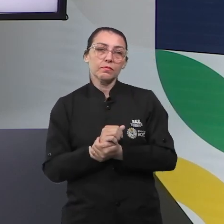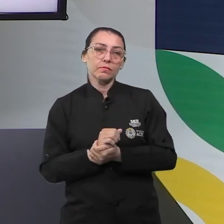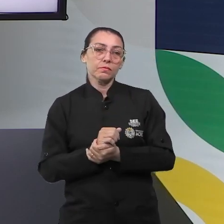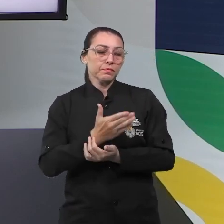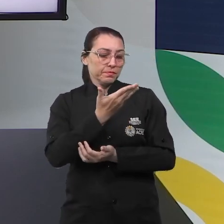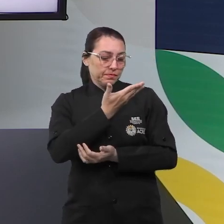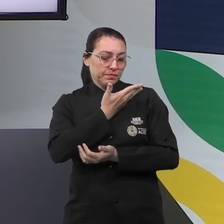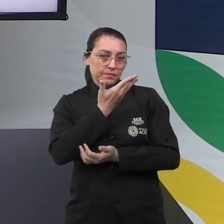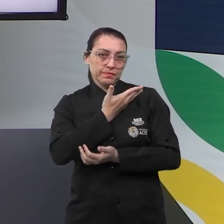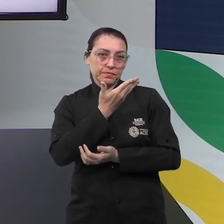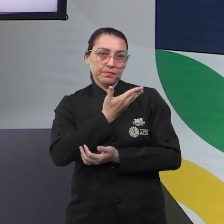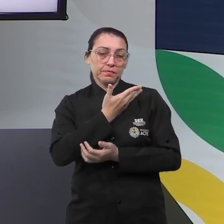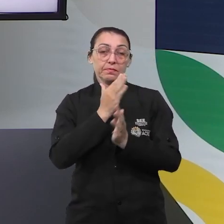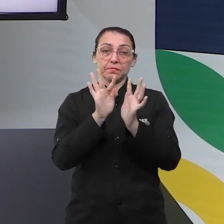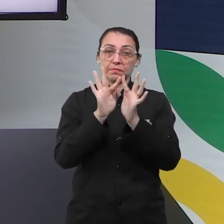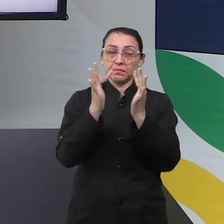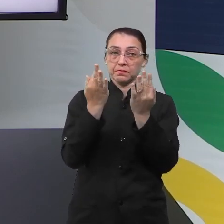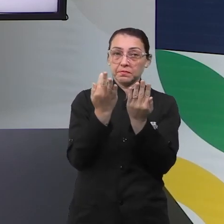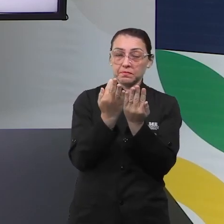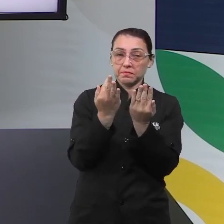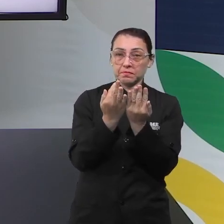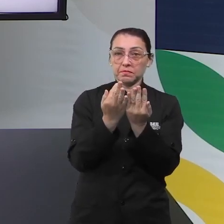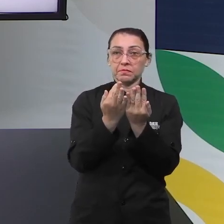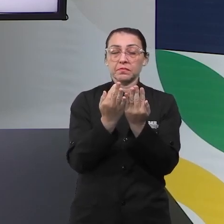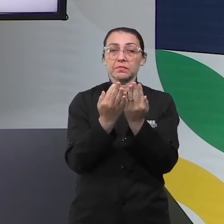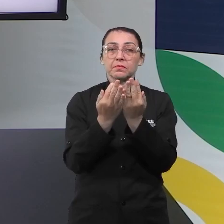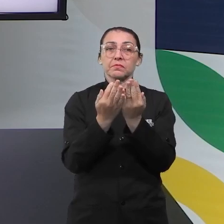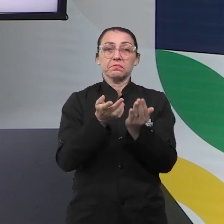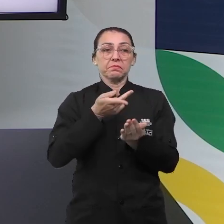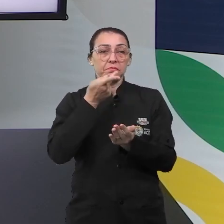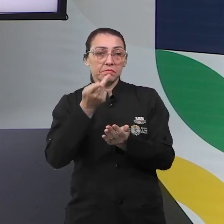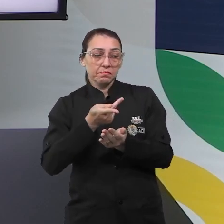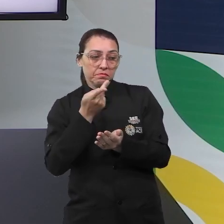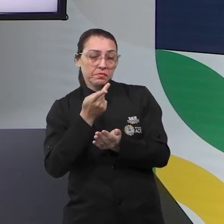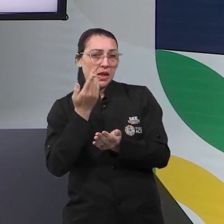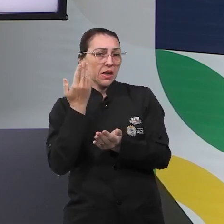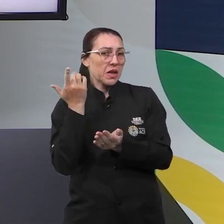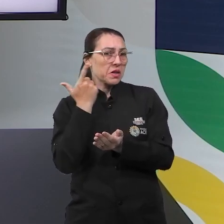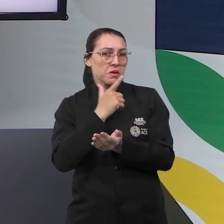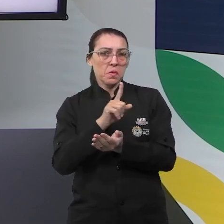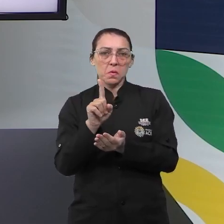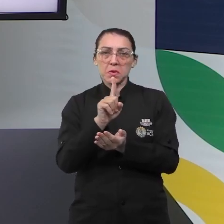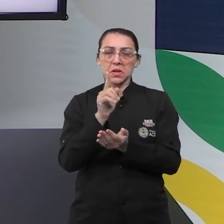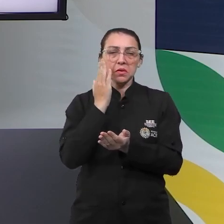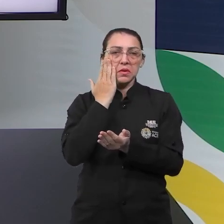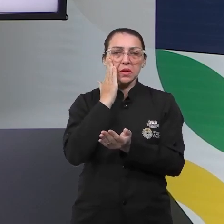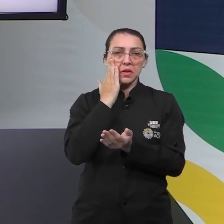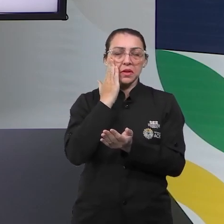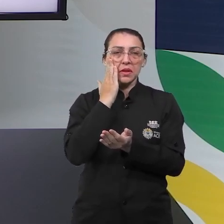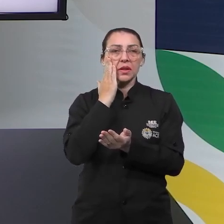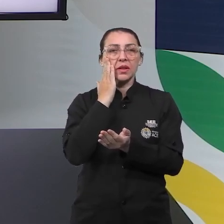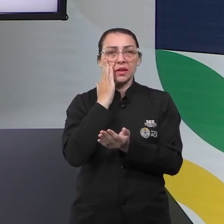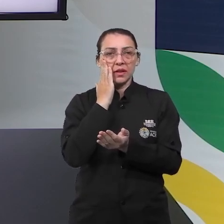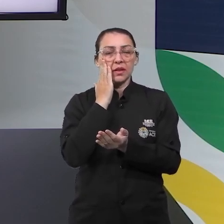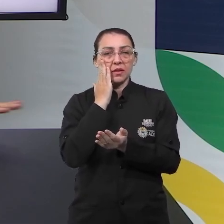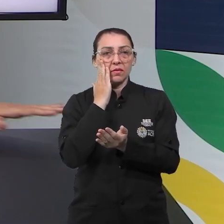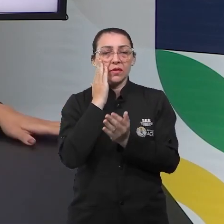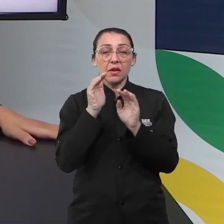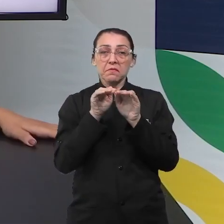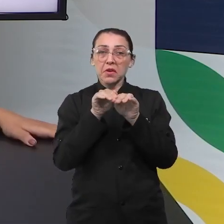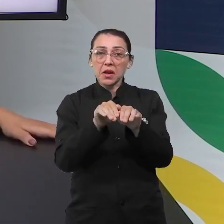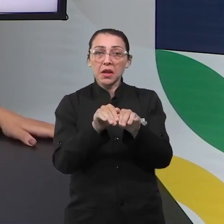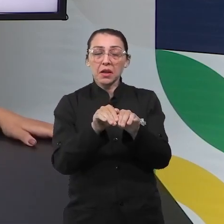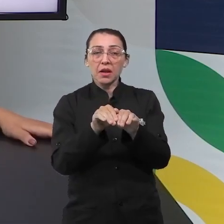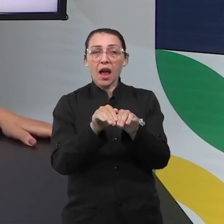seu colega, com o familiar, e você se expressou de uma forma, ele não conseguiu entender, e nem sempre ele vai chegar para você e